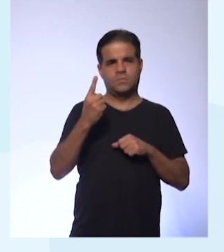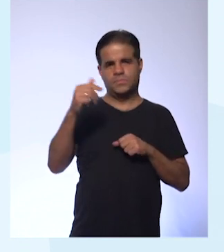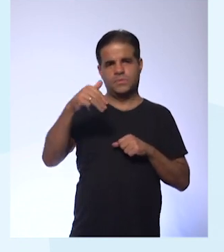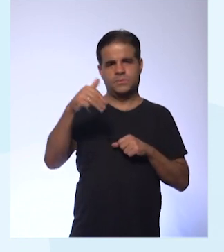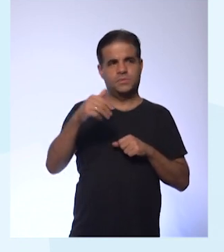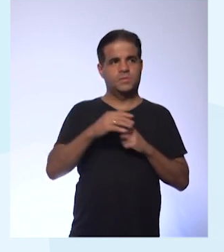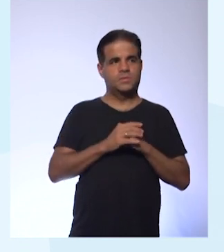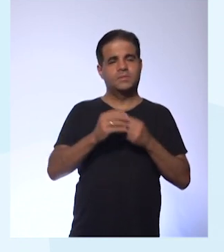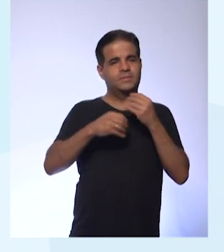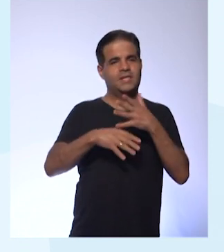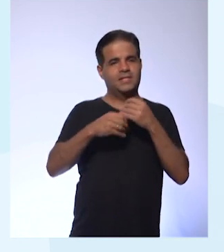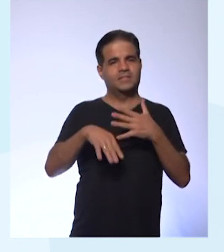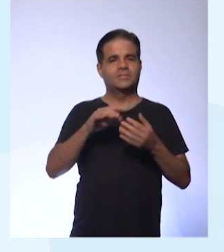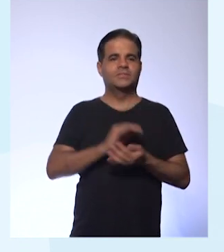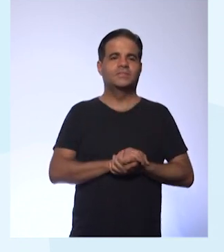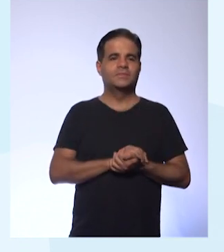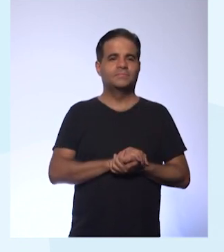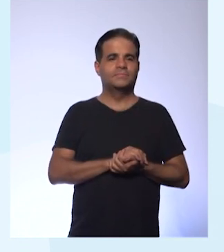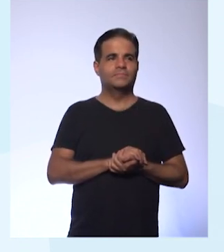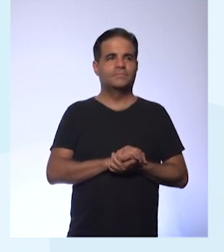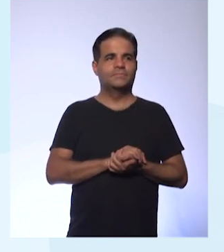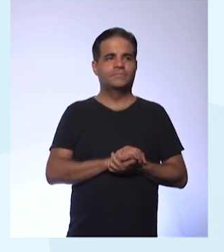para vocês aí no chat.